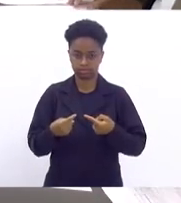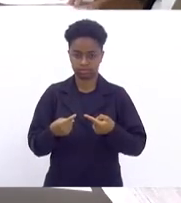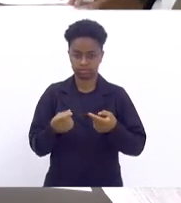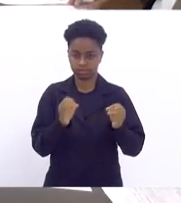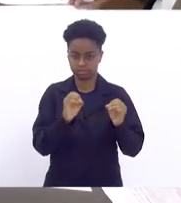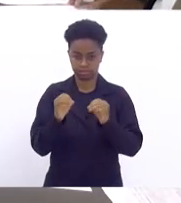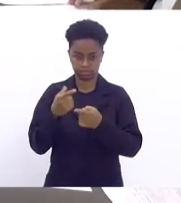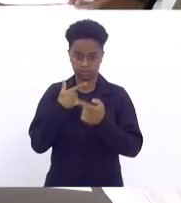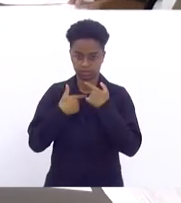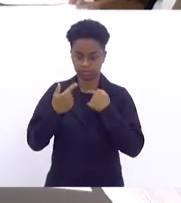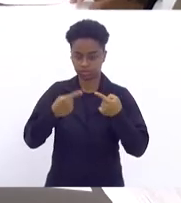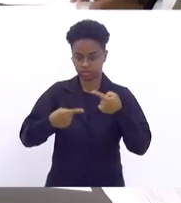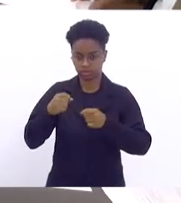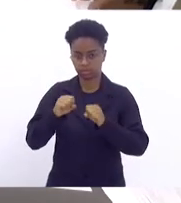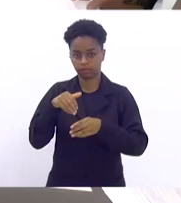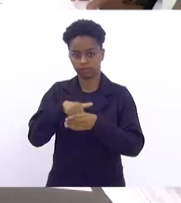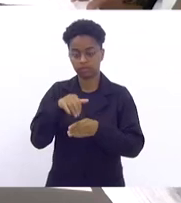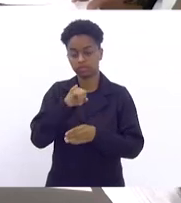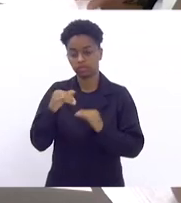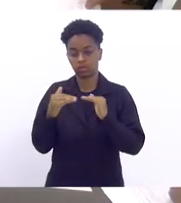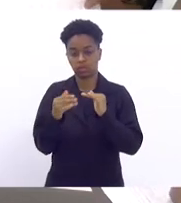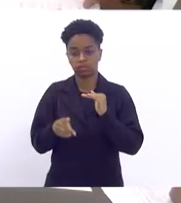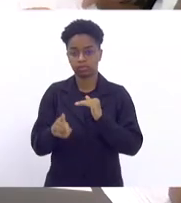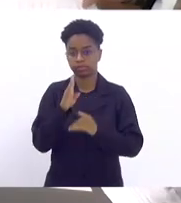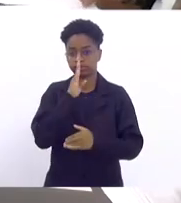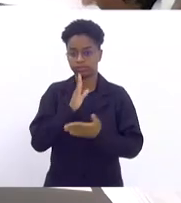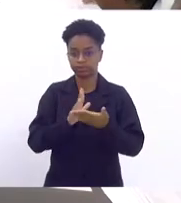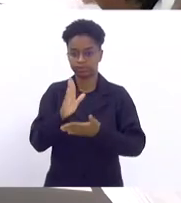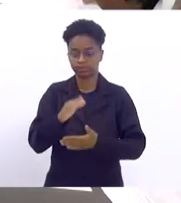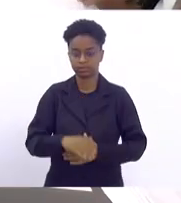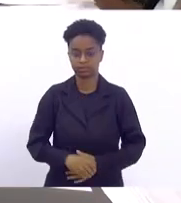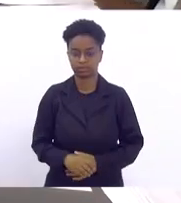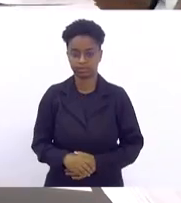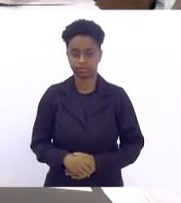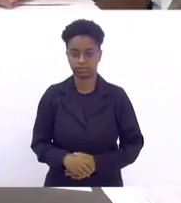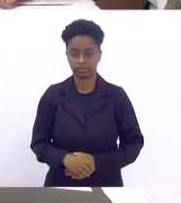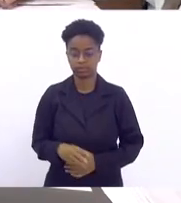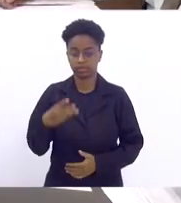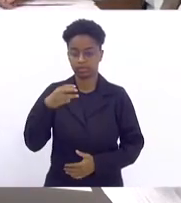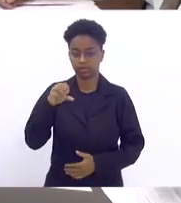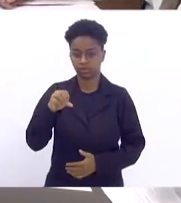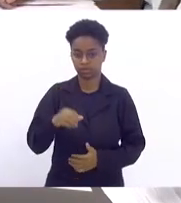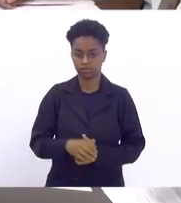não havendo o que Queira discutir em votação senhores estão aprovado 39